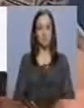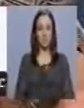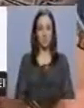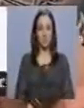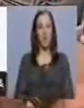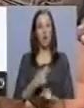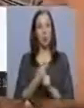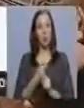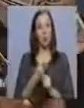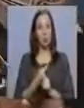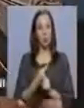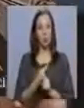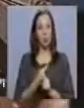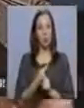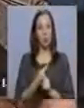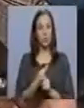do cenário,